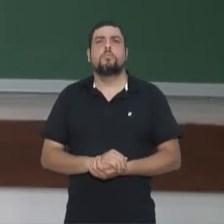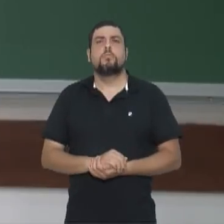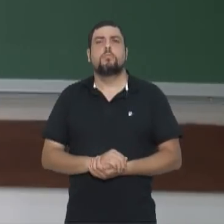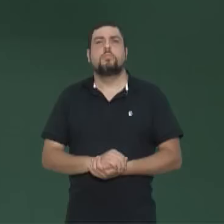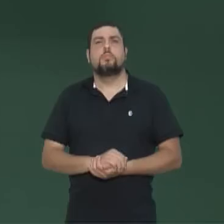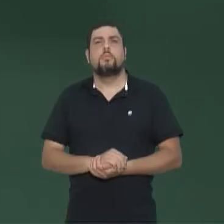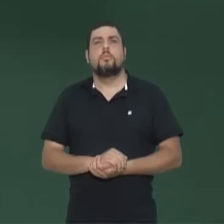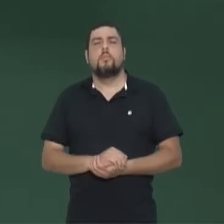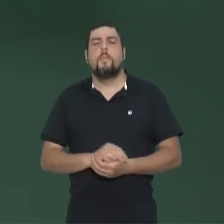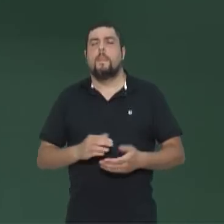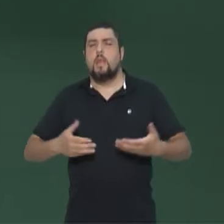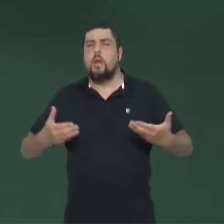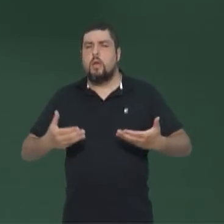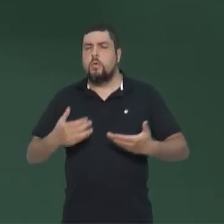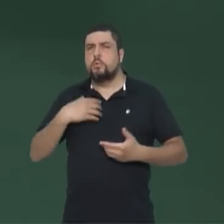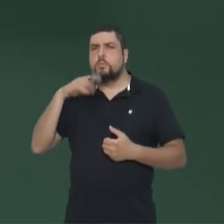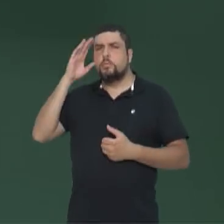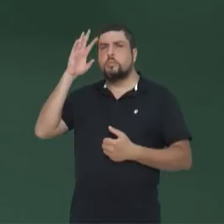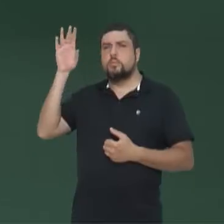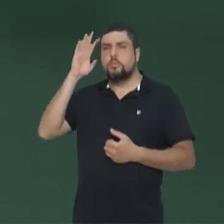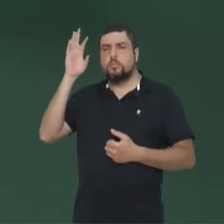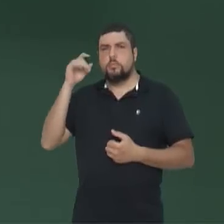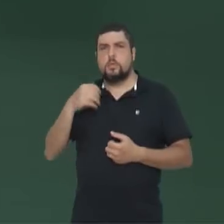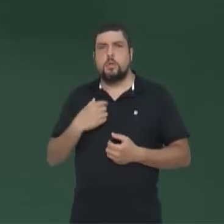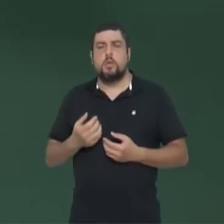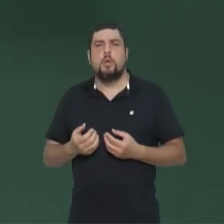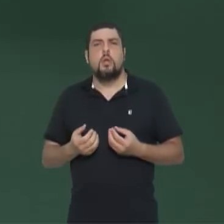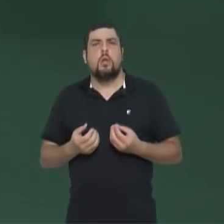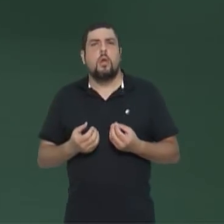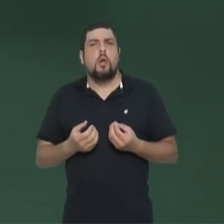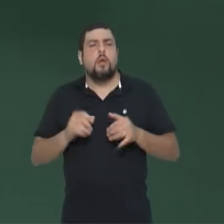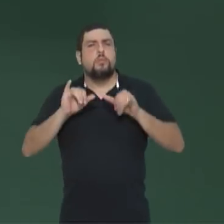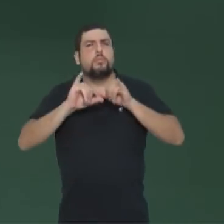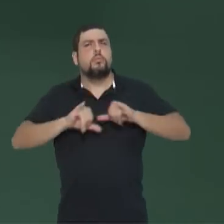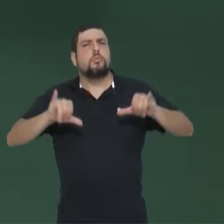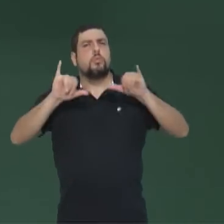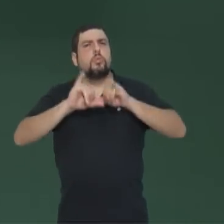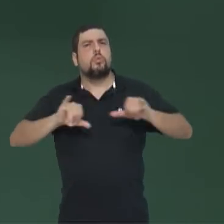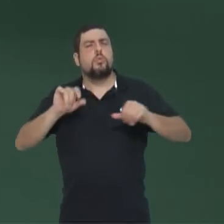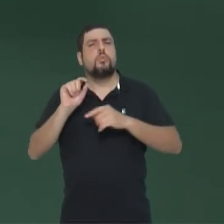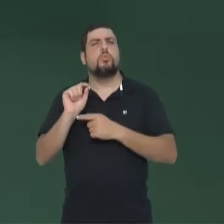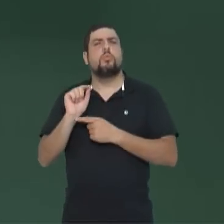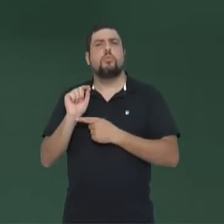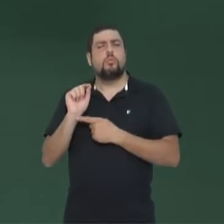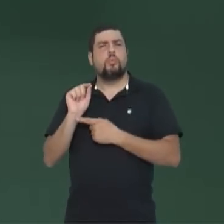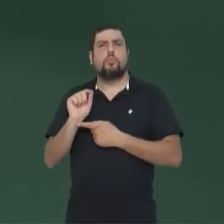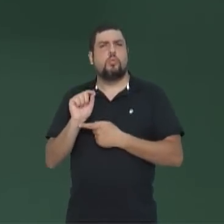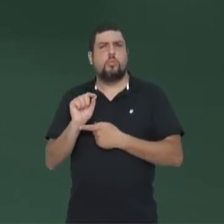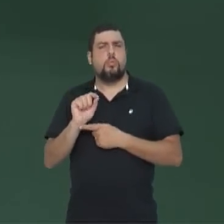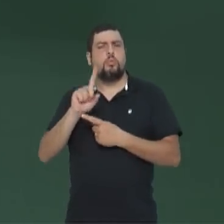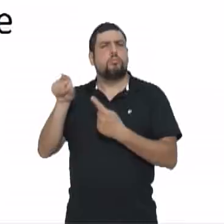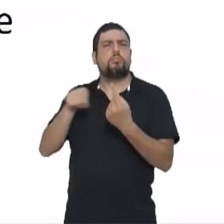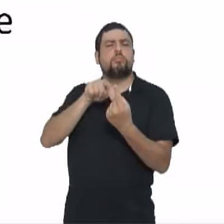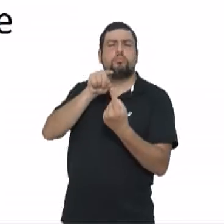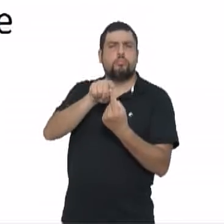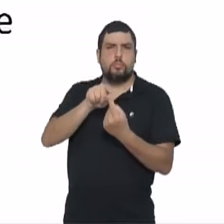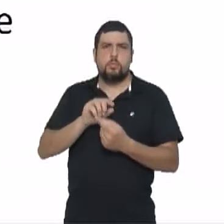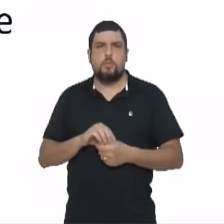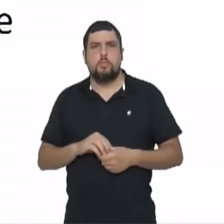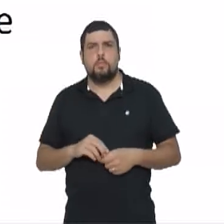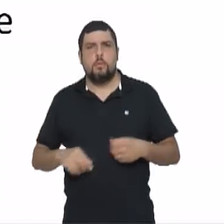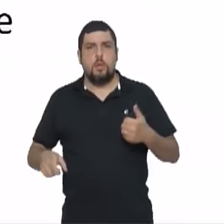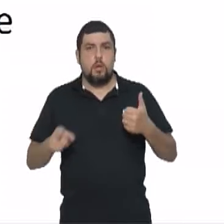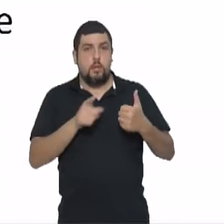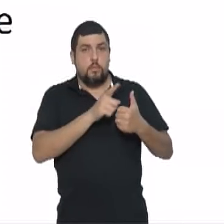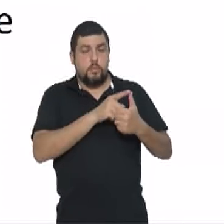Agora, pessoal, pensem um pouquinho, qual que é a finalidade da notícia, né? Da notícia que vocês fizeram.